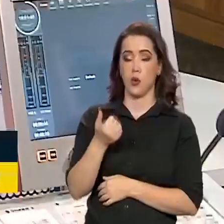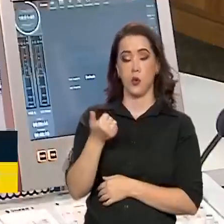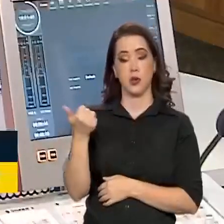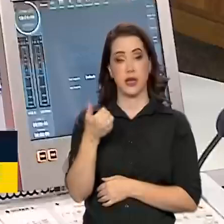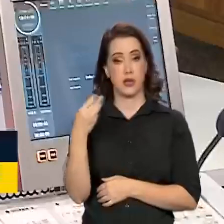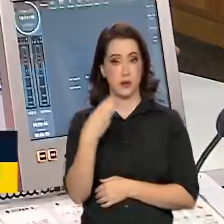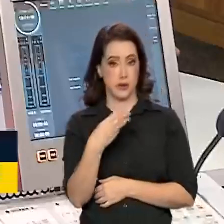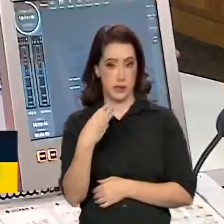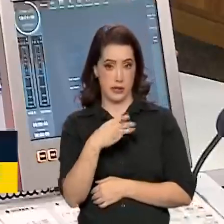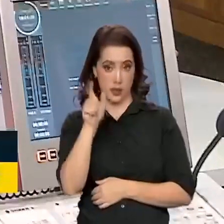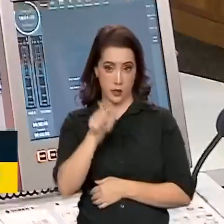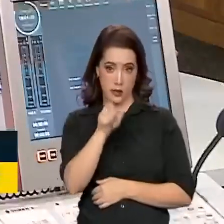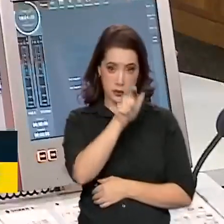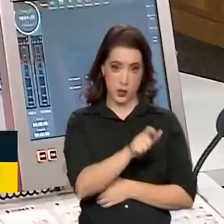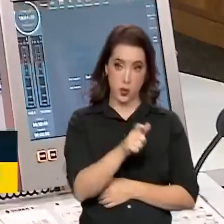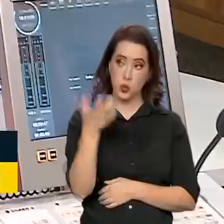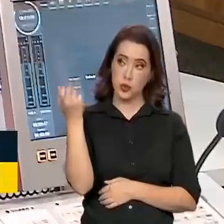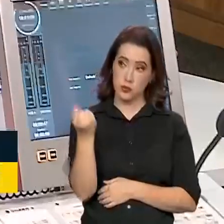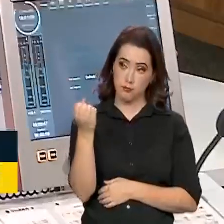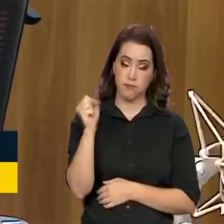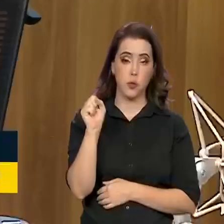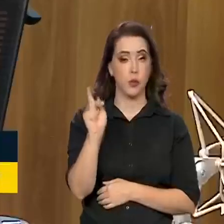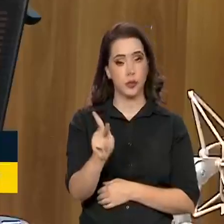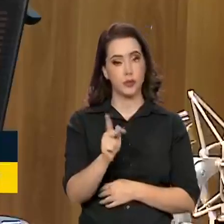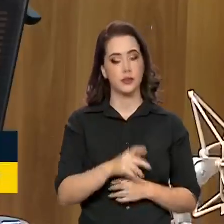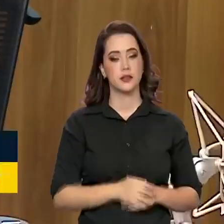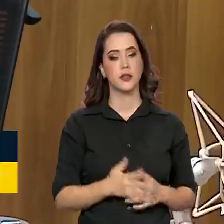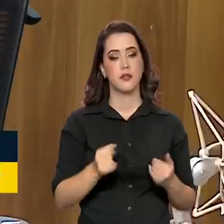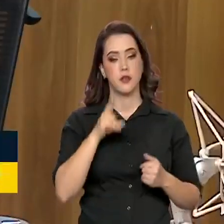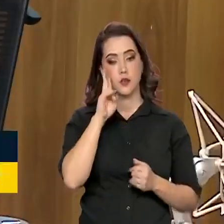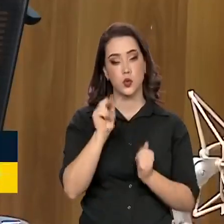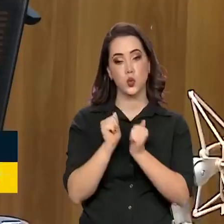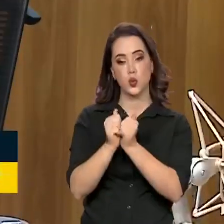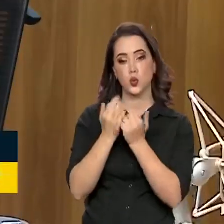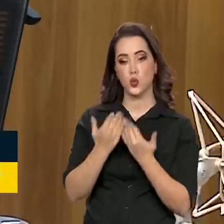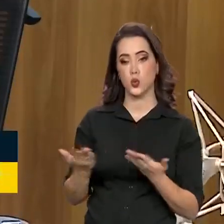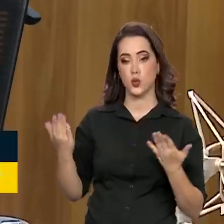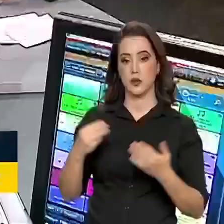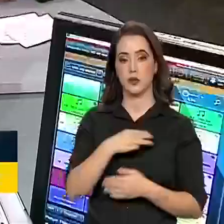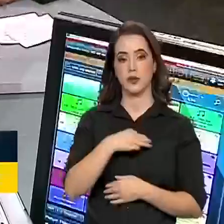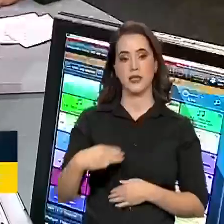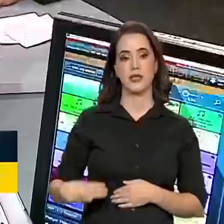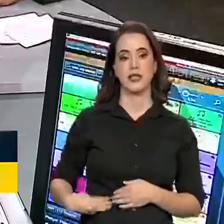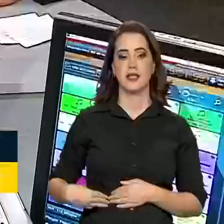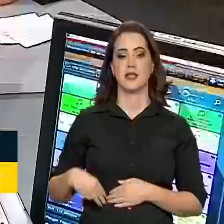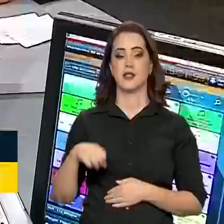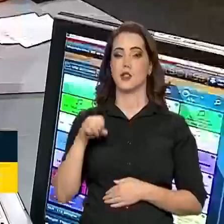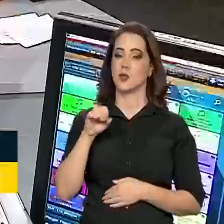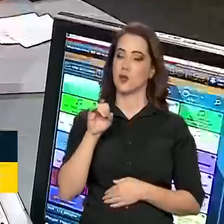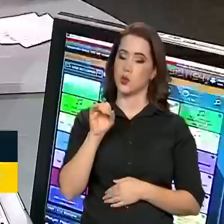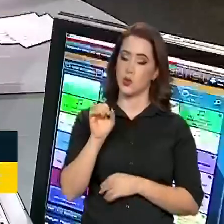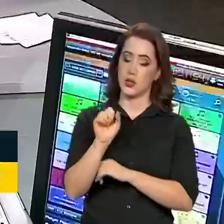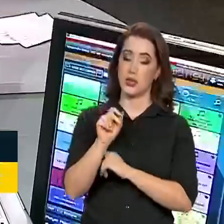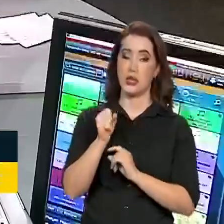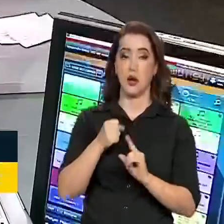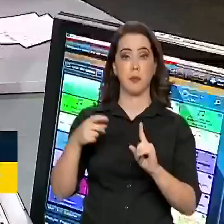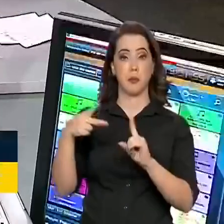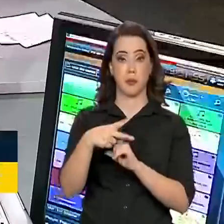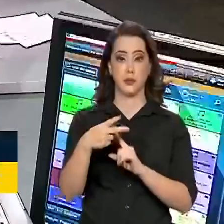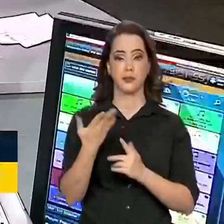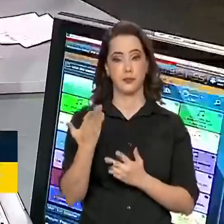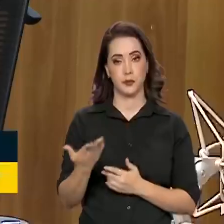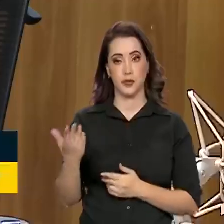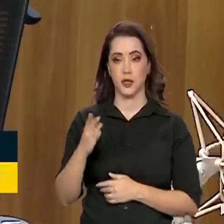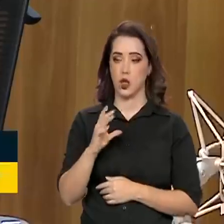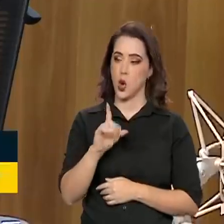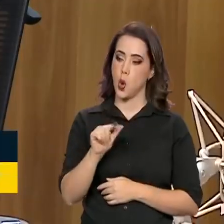dos beneficiários, nós temos hoje conosco o ministro da Previdência Social, Carlos Lupi. Boa noite, ministro. Boa noite, é um privilégio e um prazer